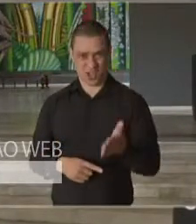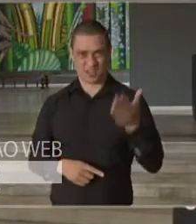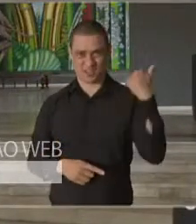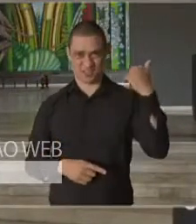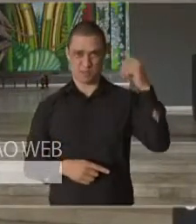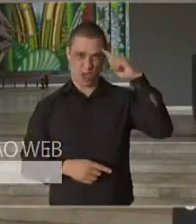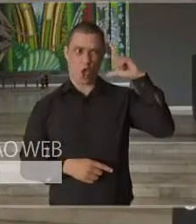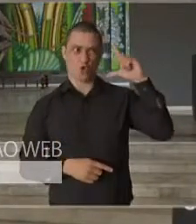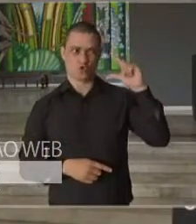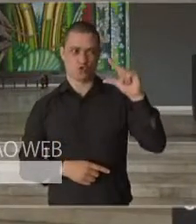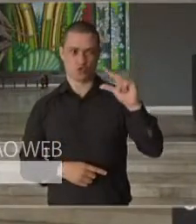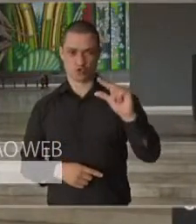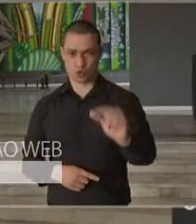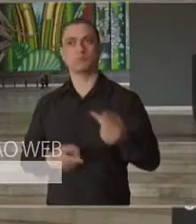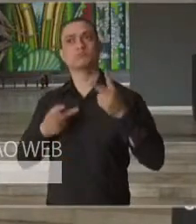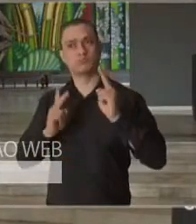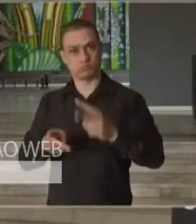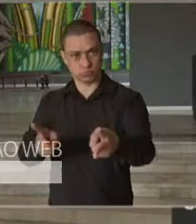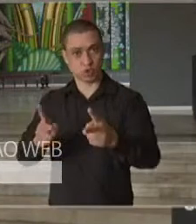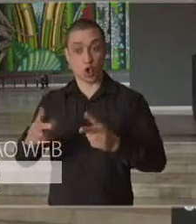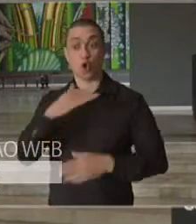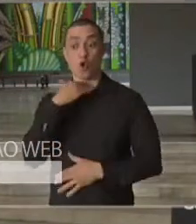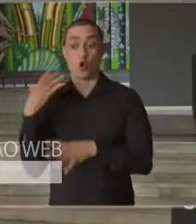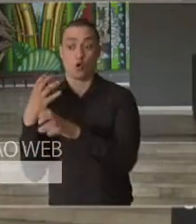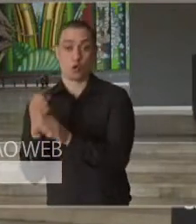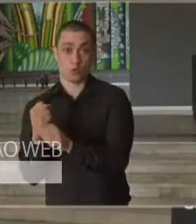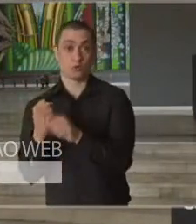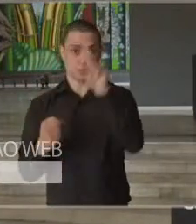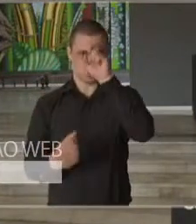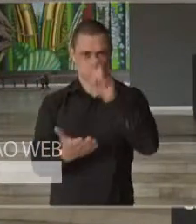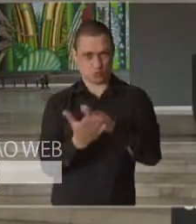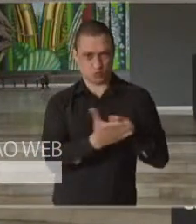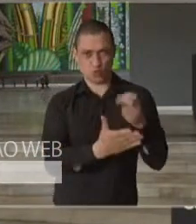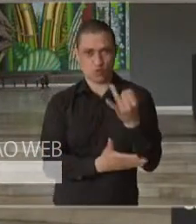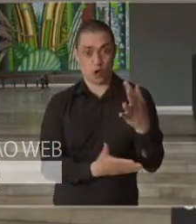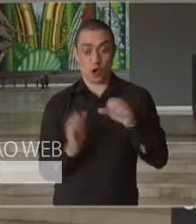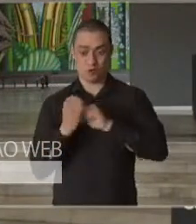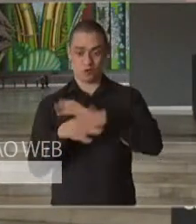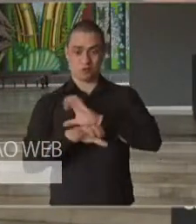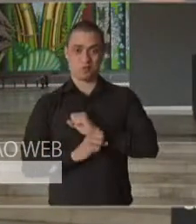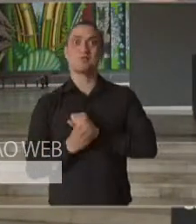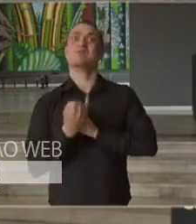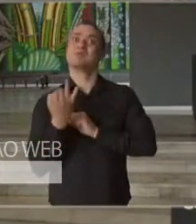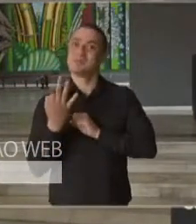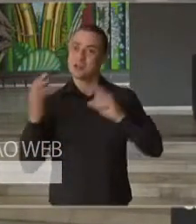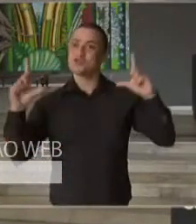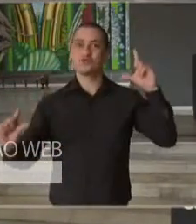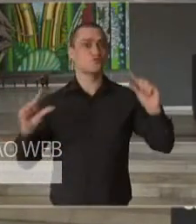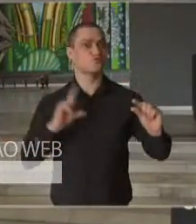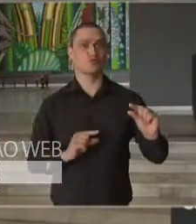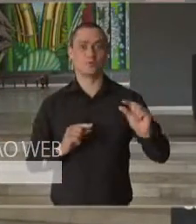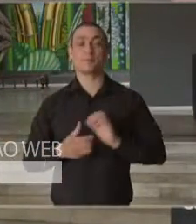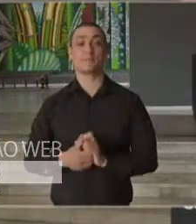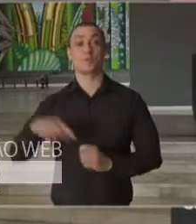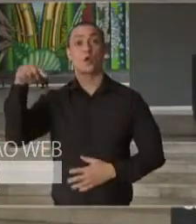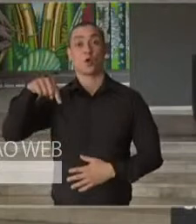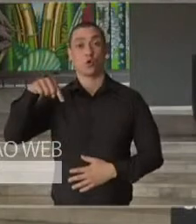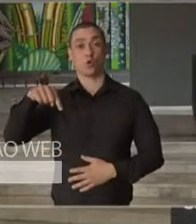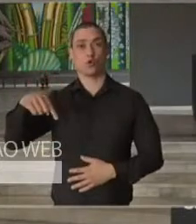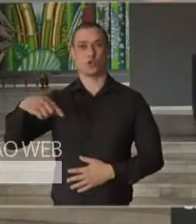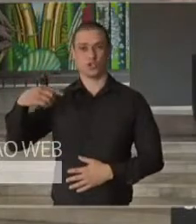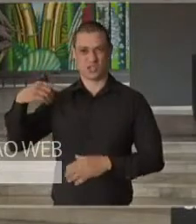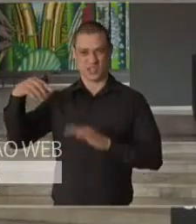de queda, tanto em óbitos como internações e também em casos. Hoje, nós vamos fazer a